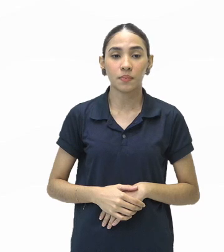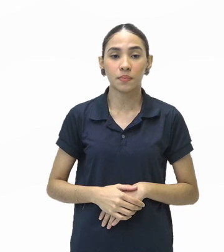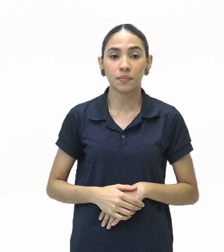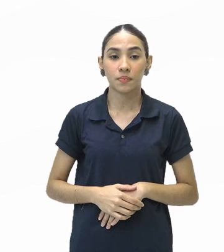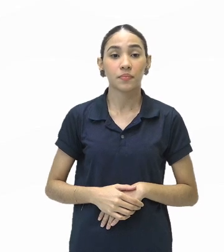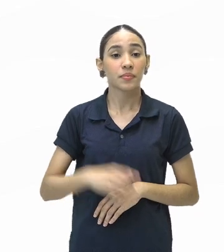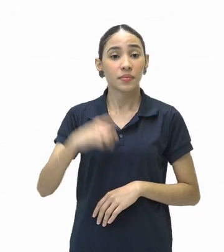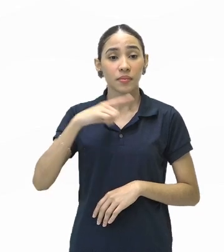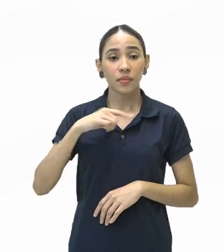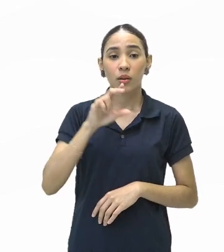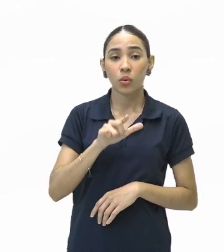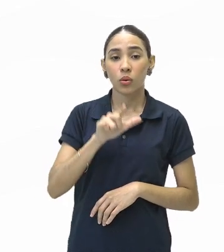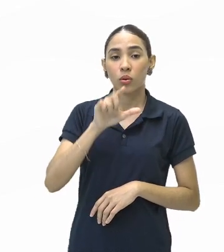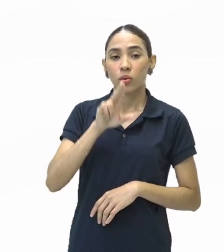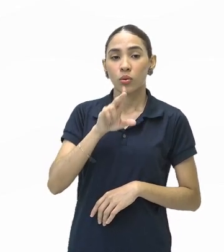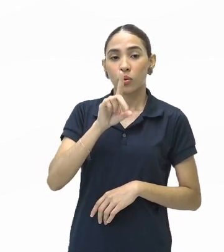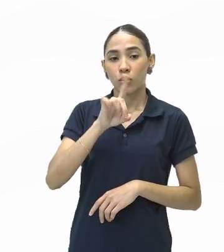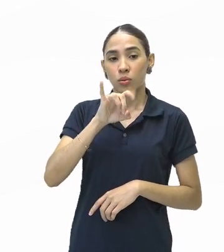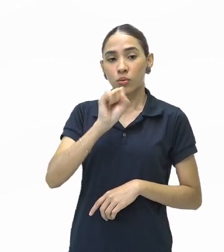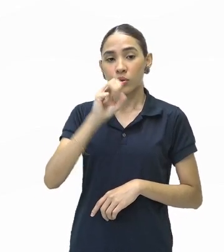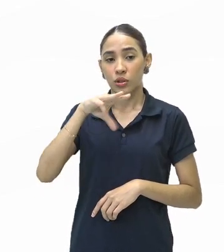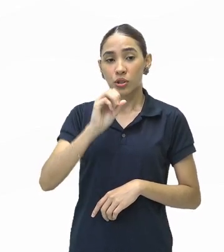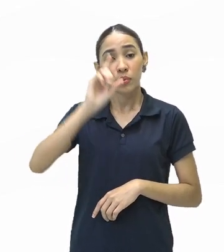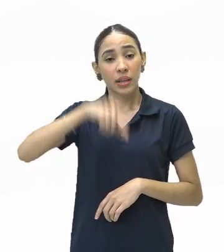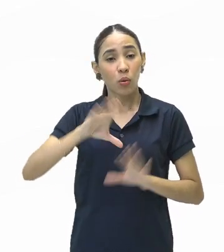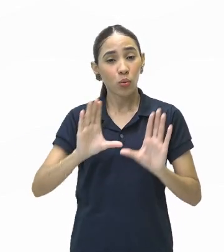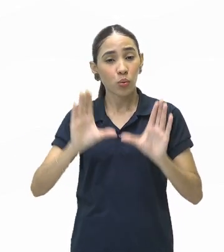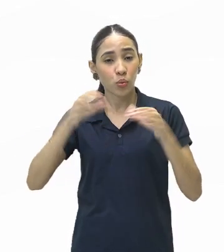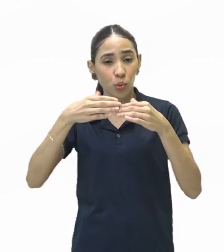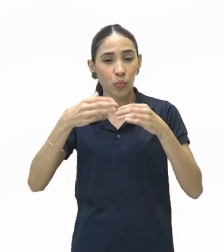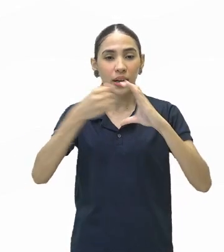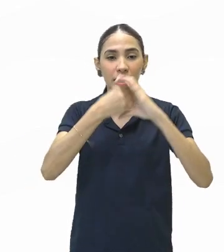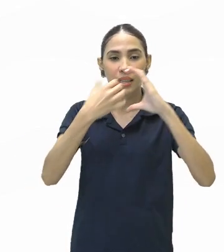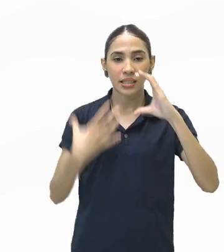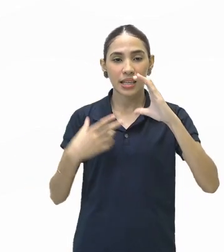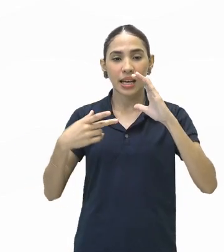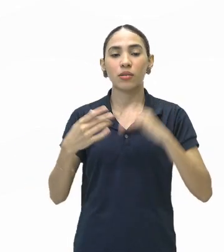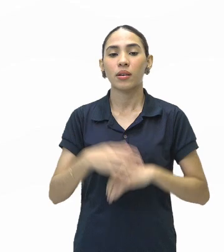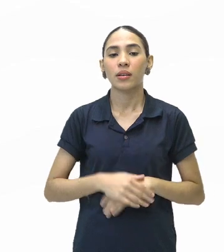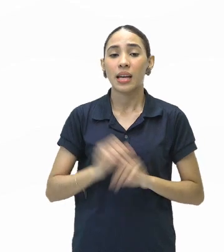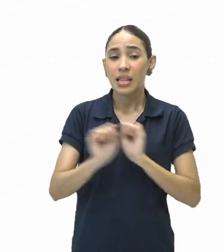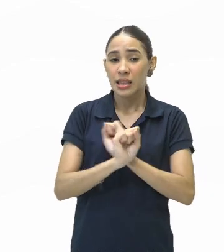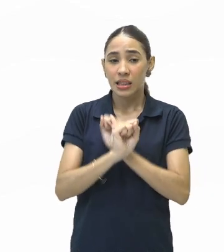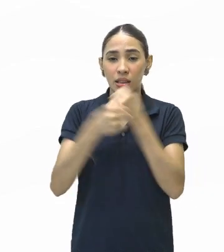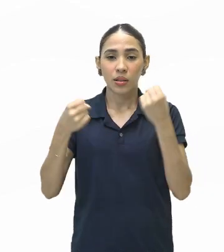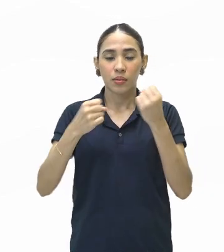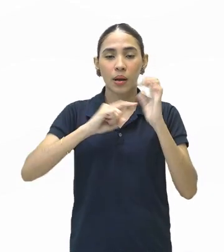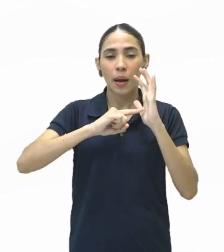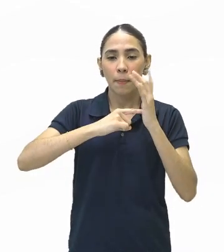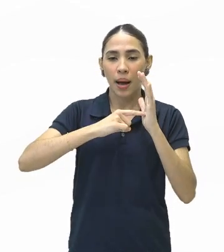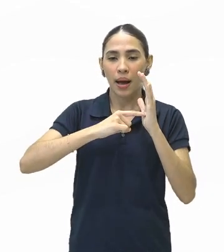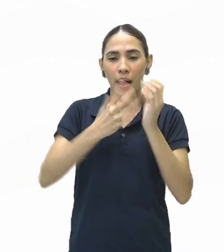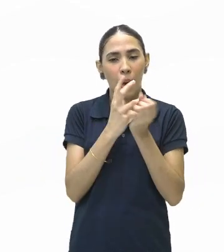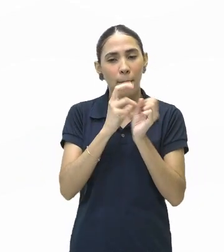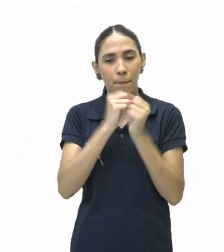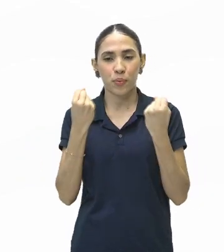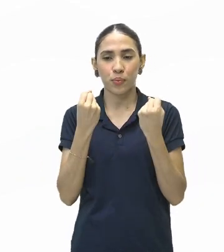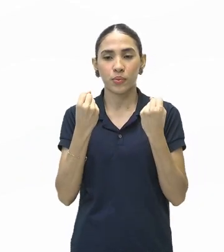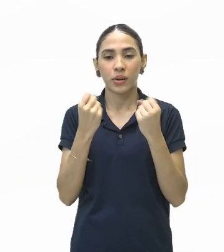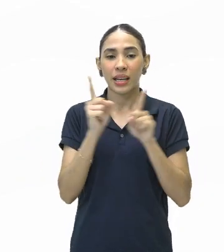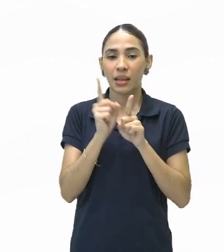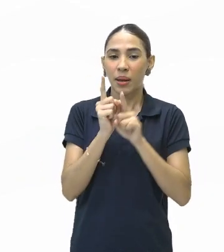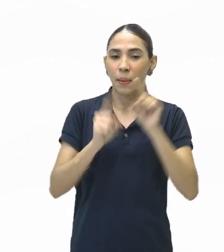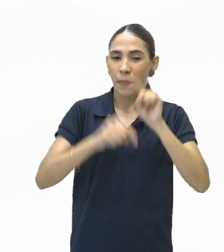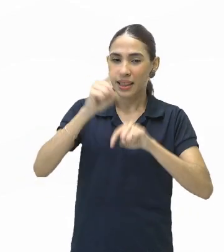Nós temos aqui o ludismo, que foi um movimento caracterizado pela destruição de máquinas e equipamentos